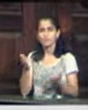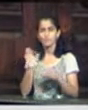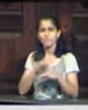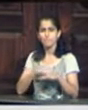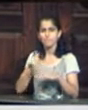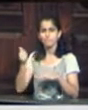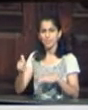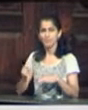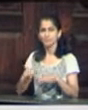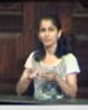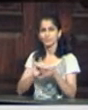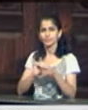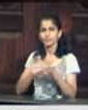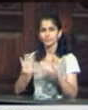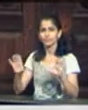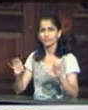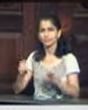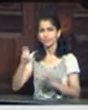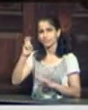desvincular